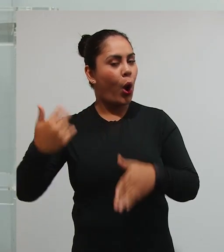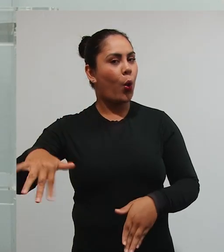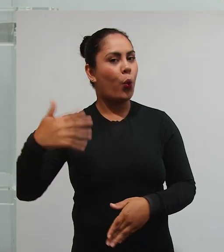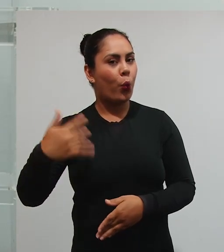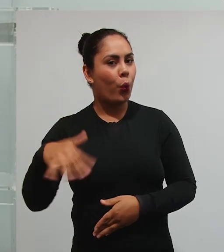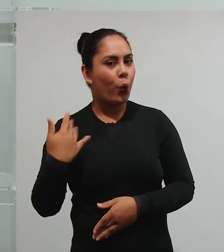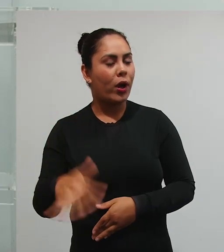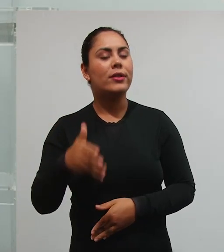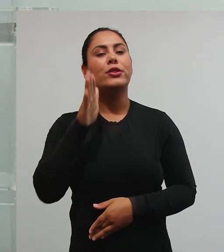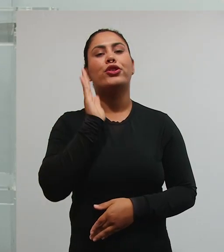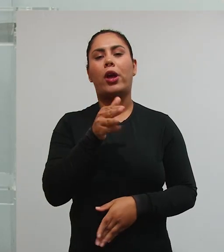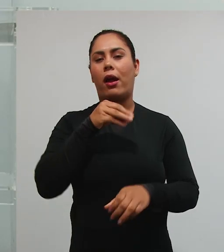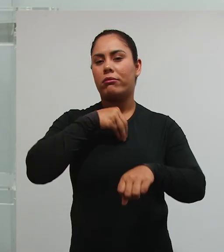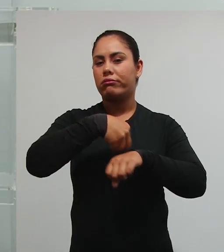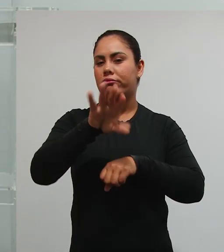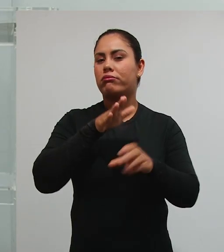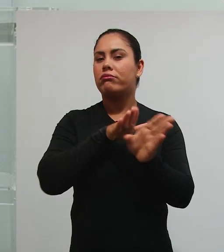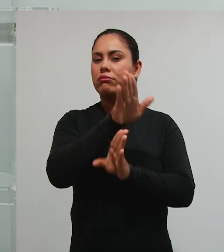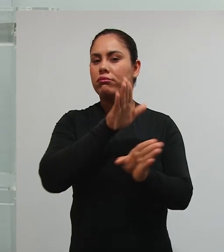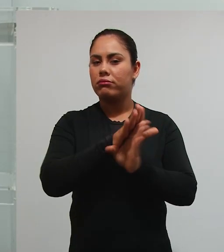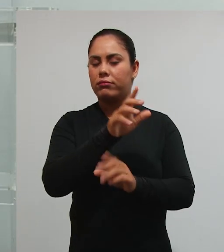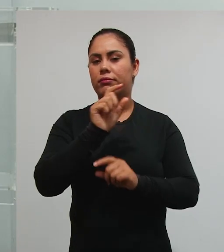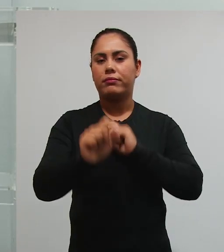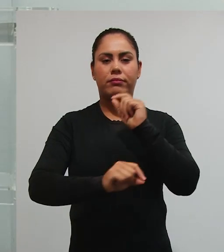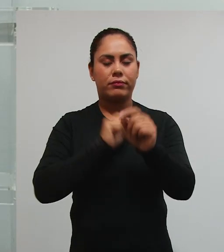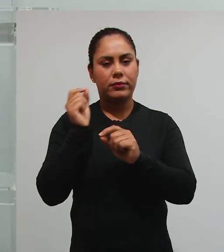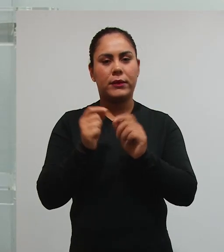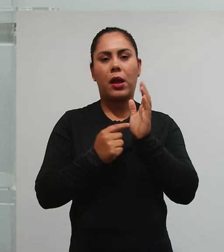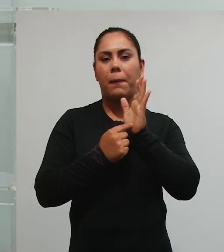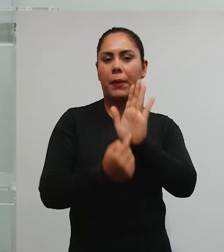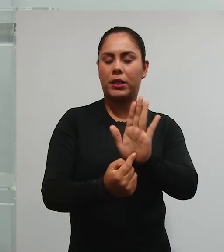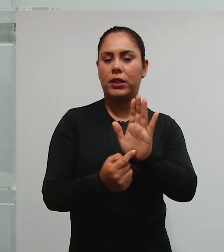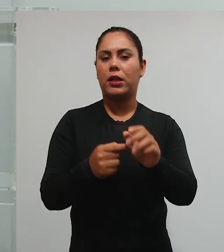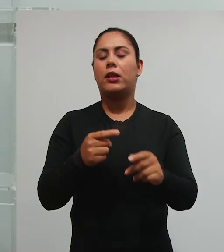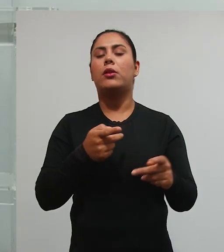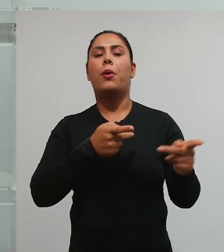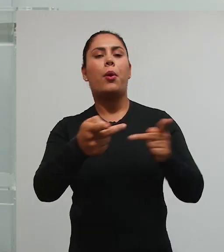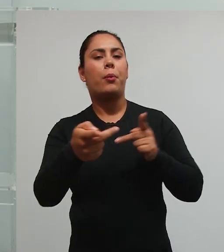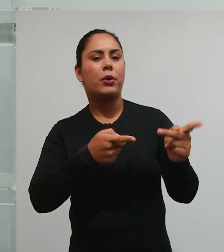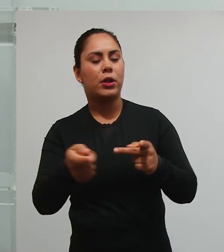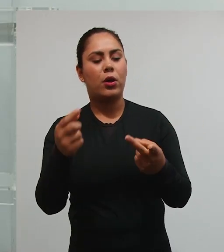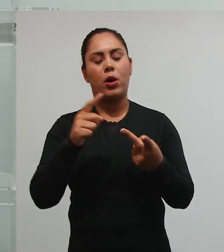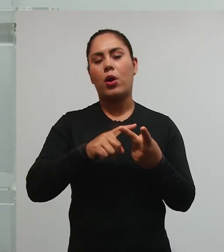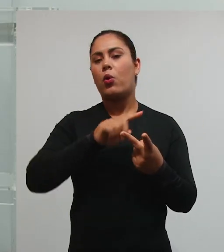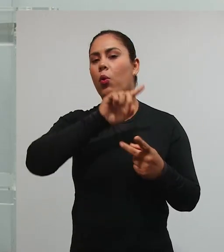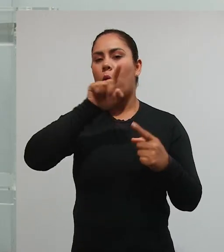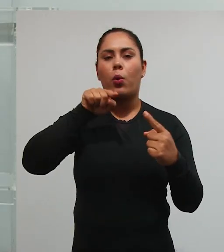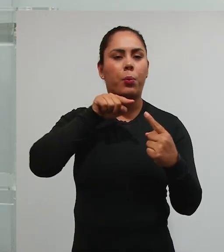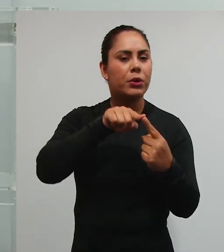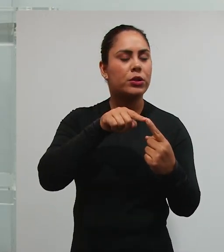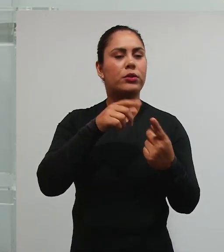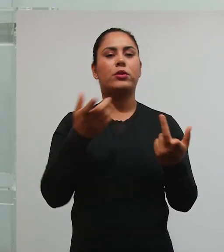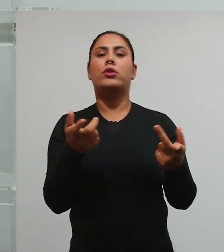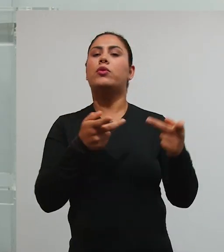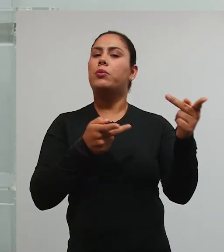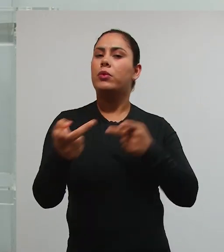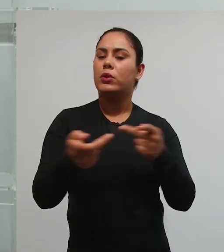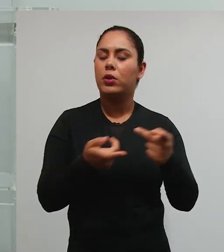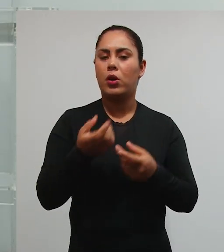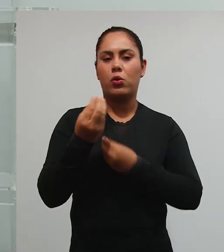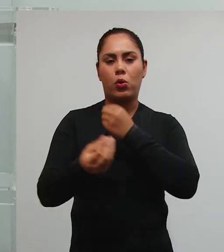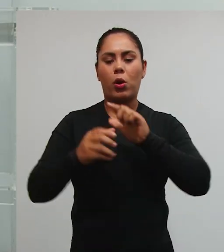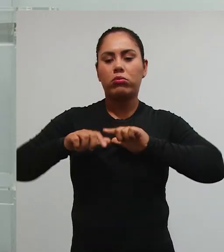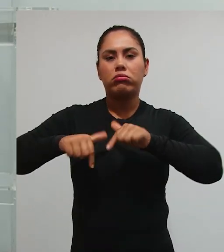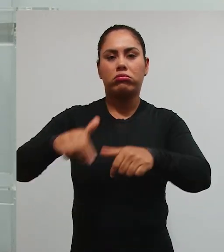né? Então, a gente já fez orientação com relação à apresentação do projeto, quais os objetivos do projeto, quais